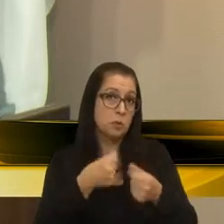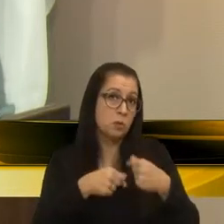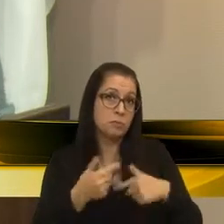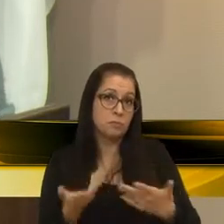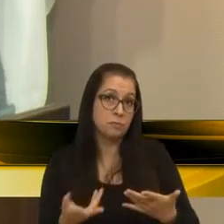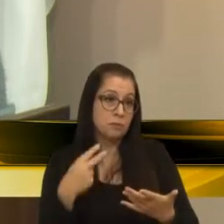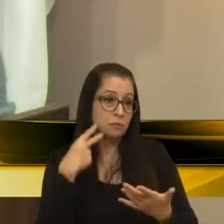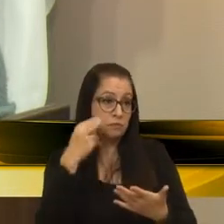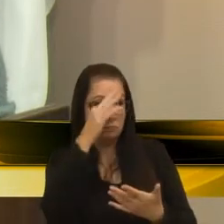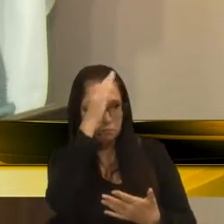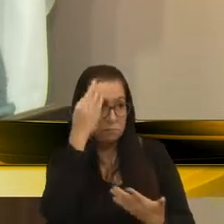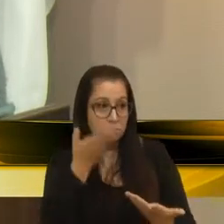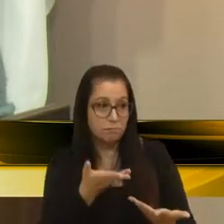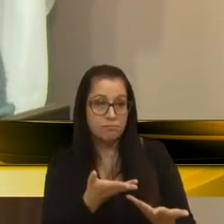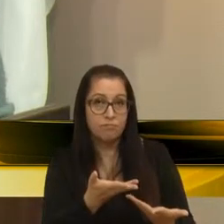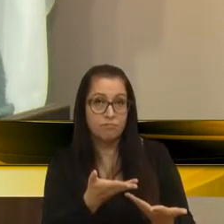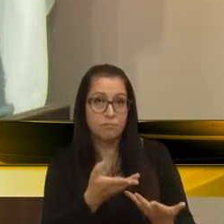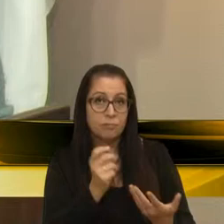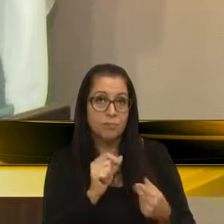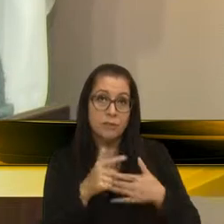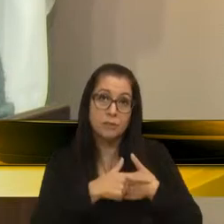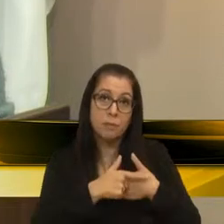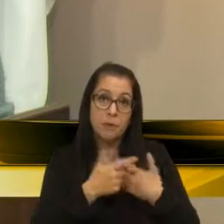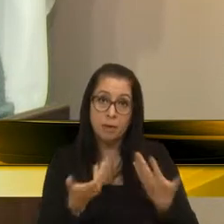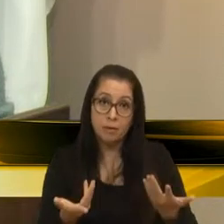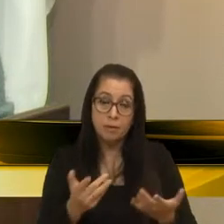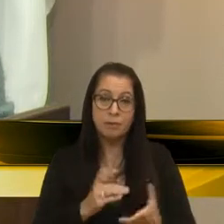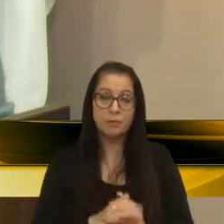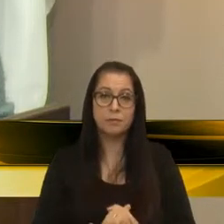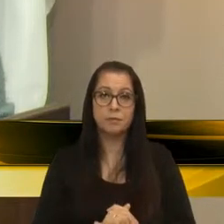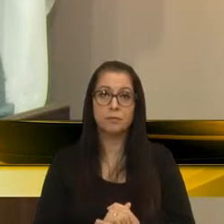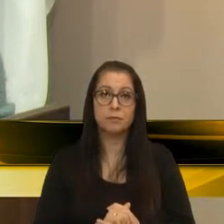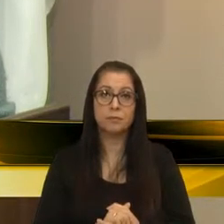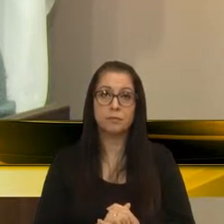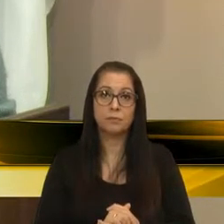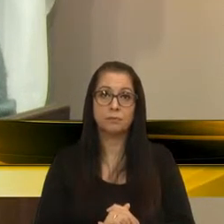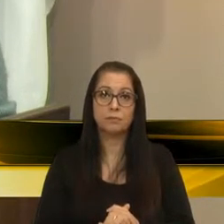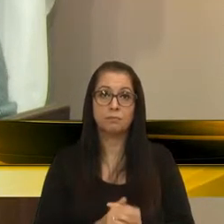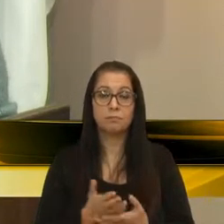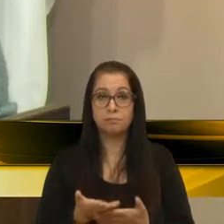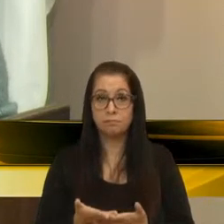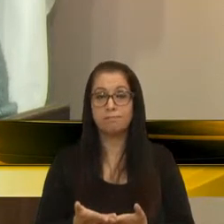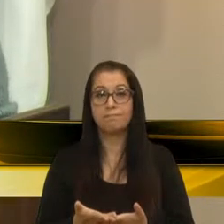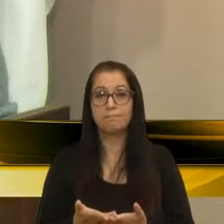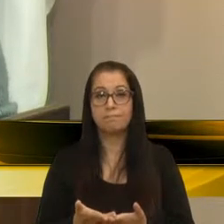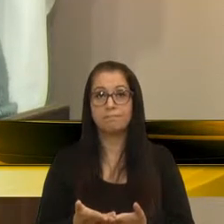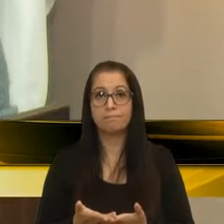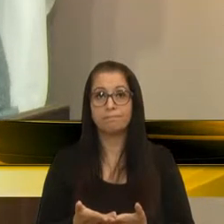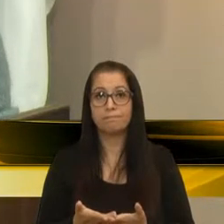Econômico, o vereador Toigo, né, que tem esse papel, né,